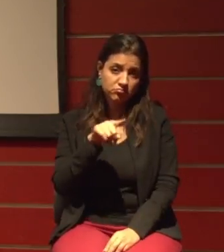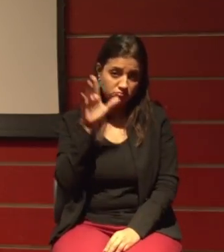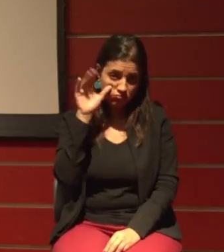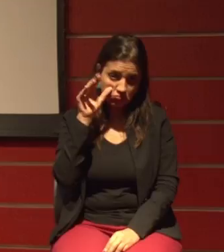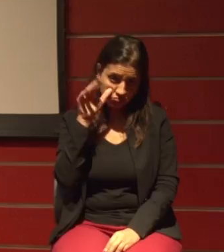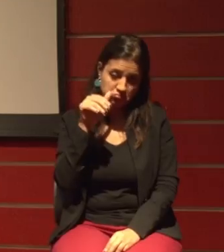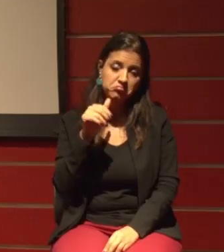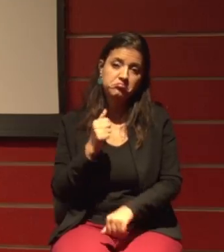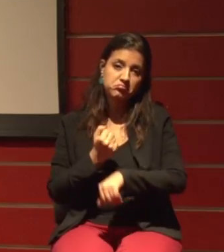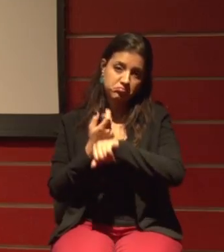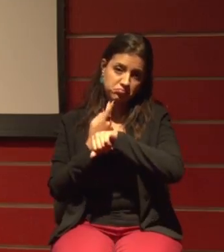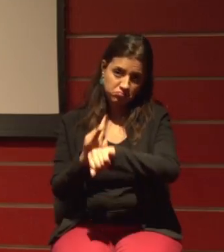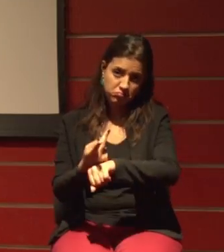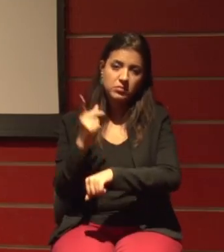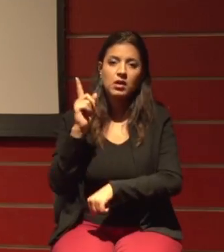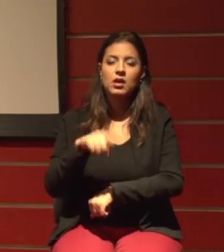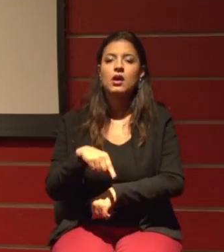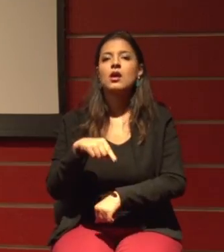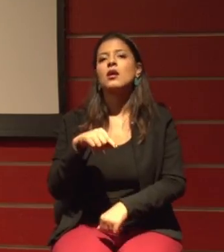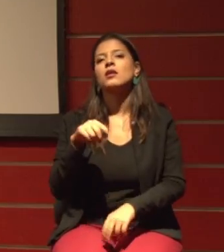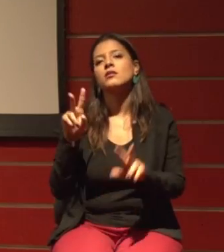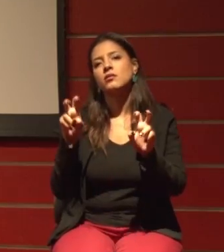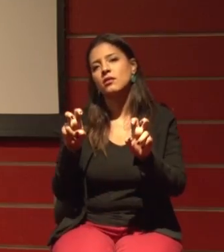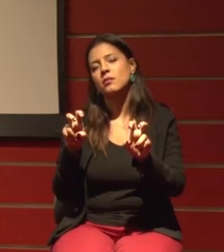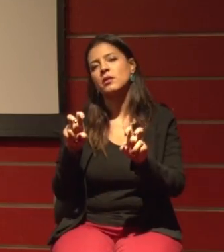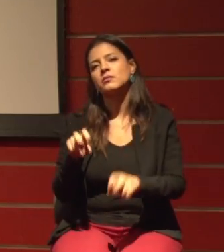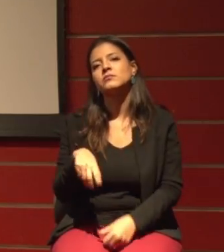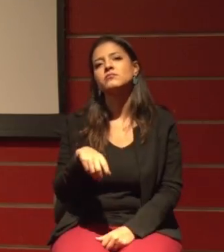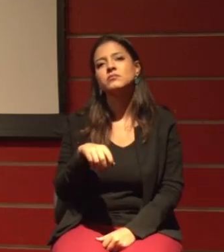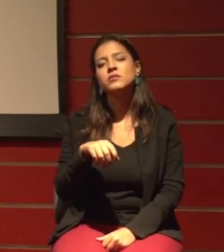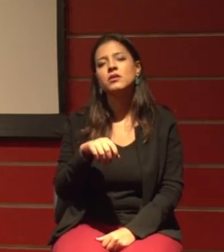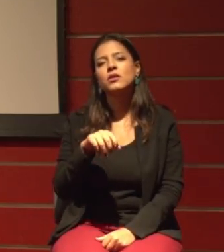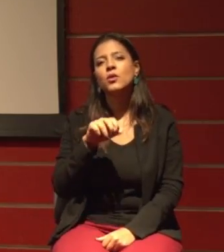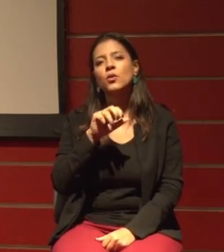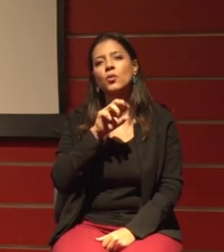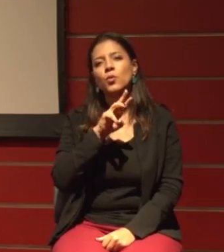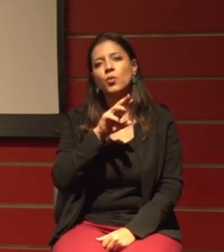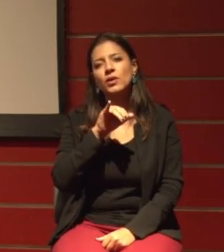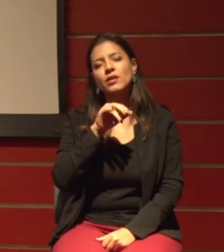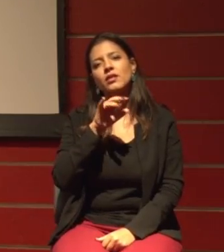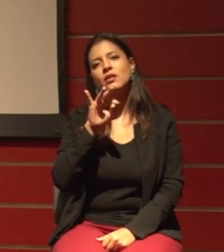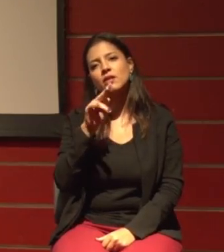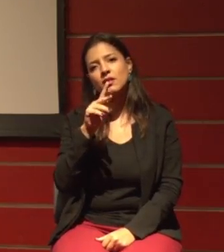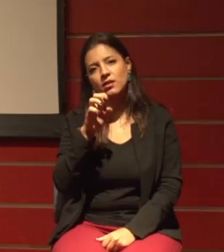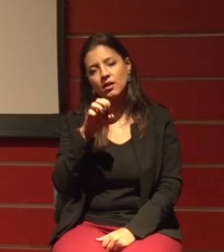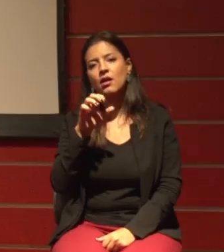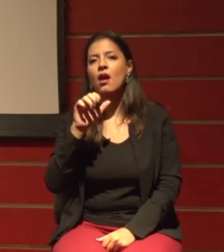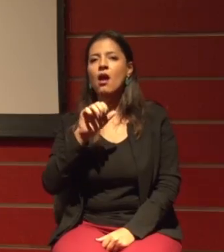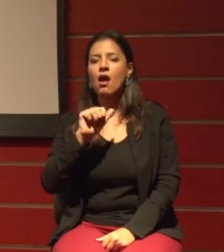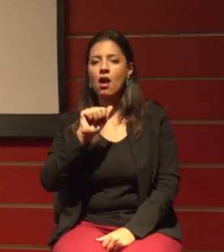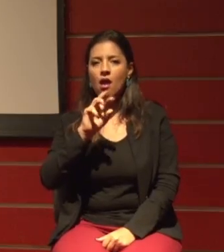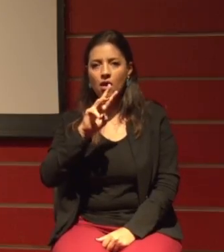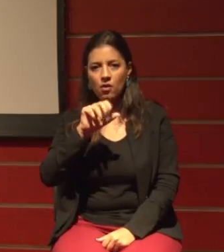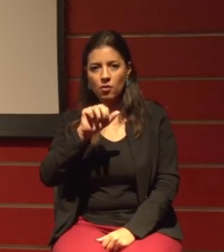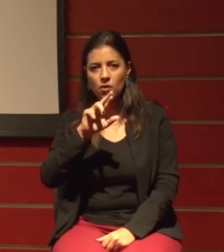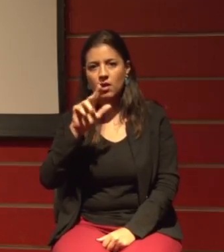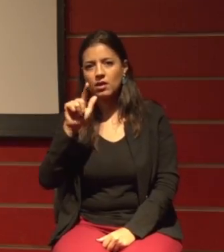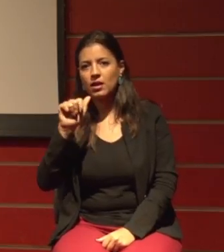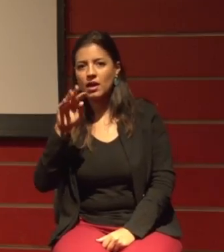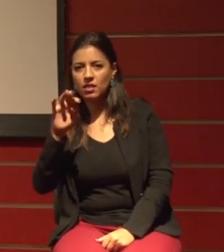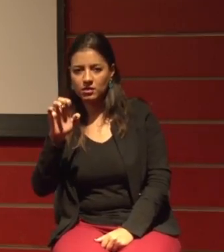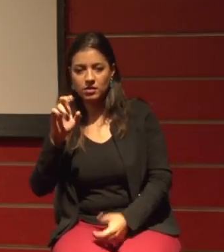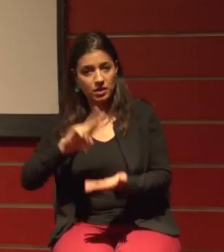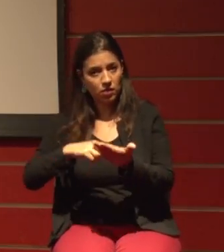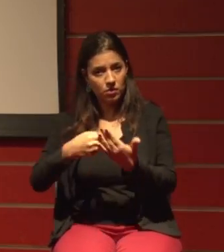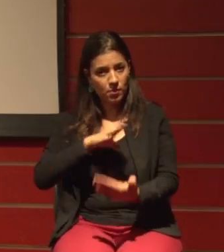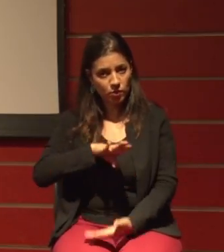eh o nome dele em inglês é Within our Gates um filme de 1920 eh em português ficou